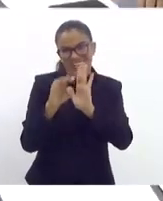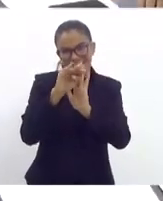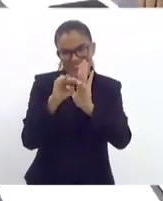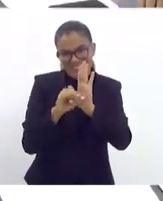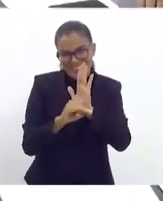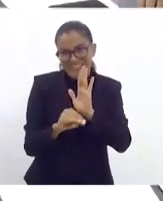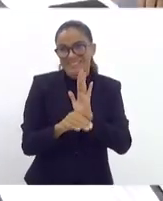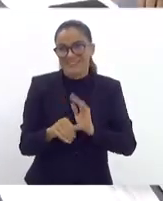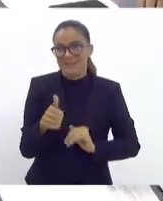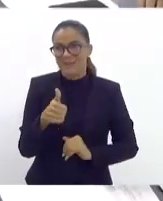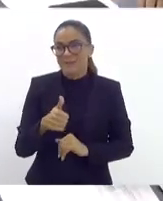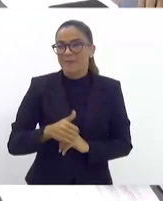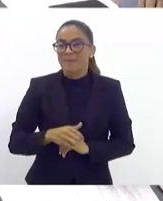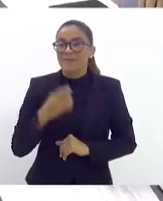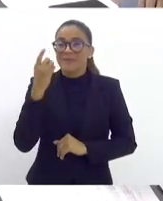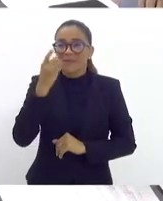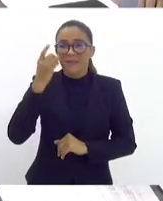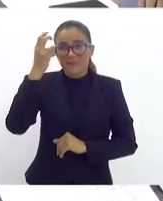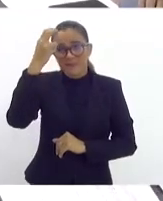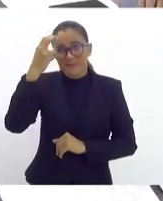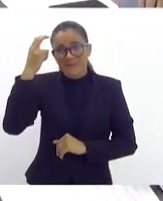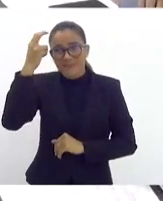a palavra Veronica